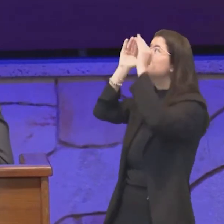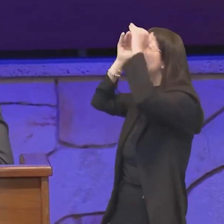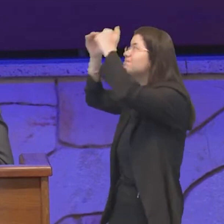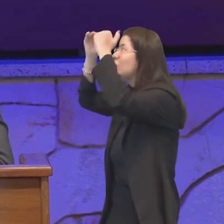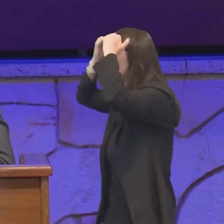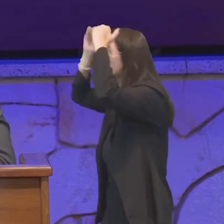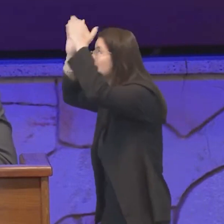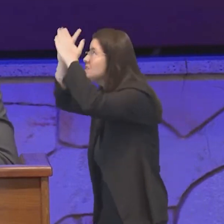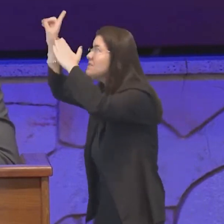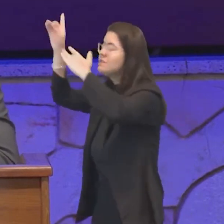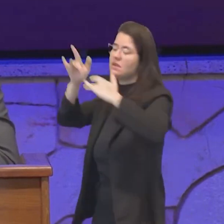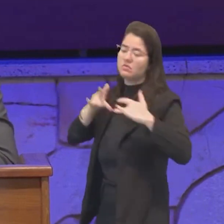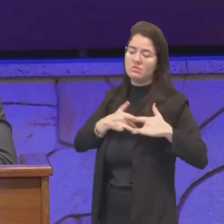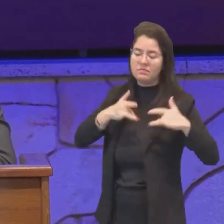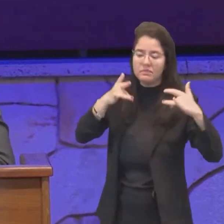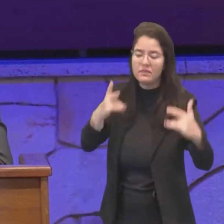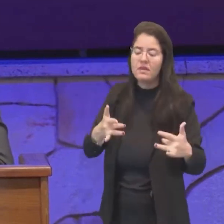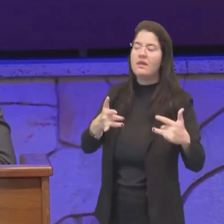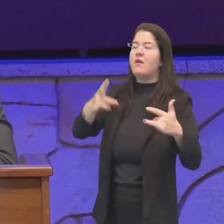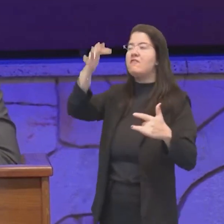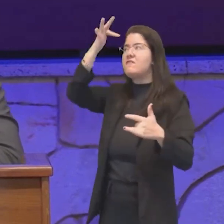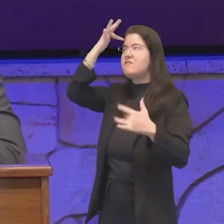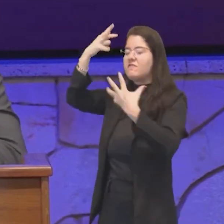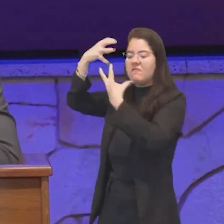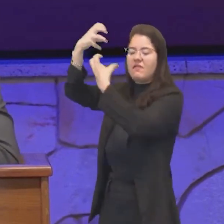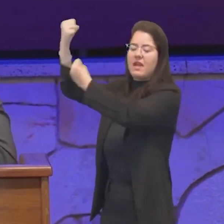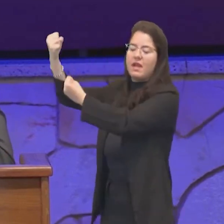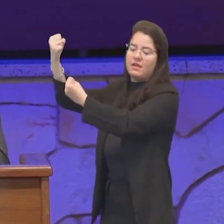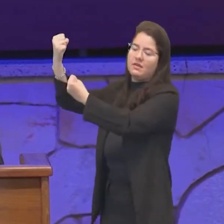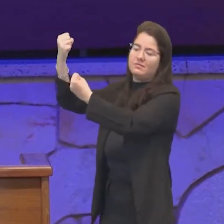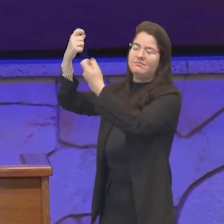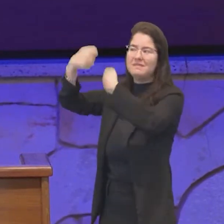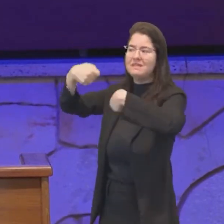a misericórdia, a fé.